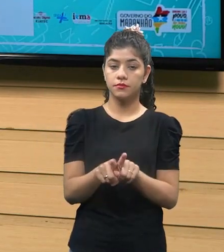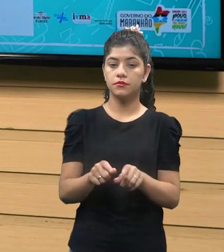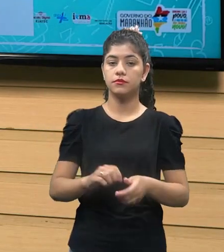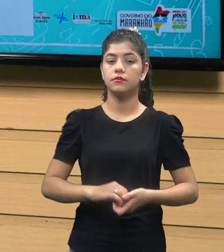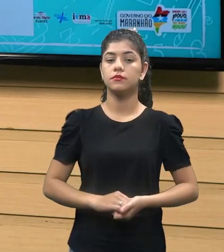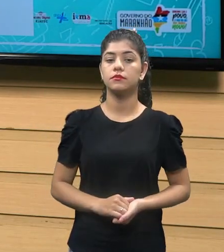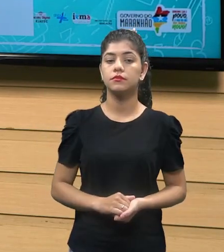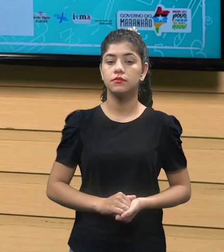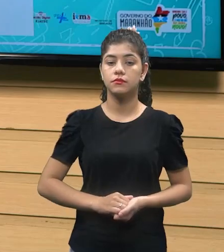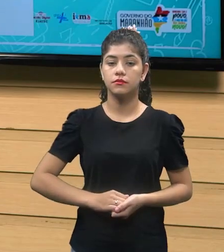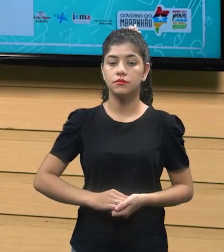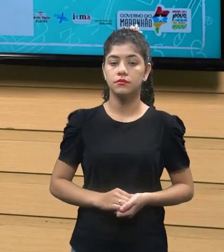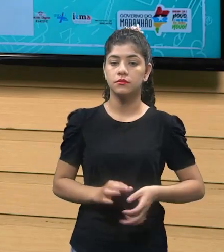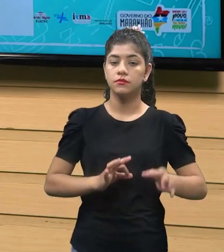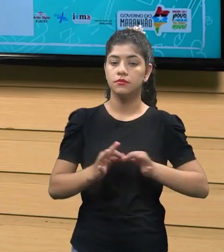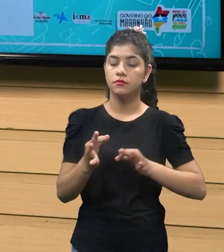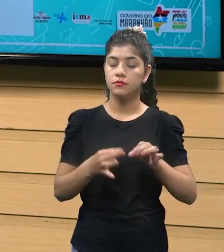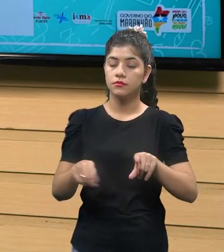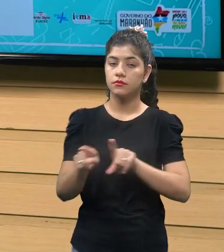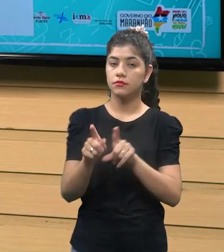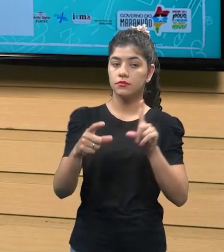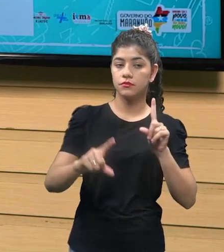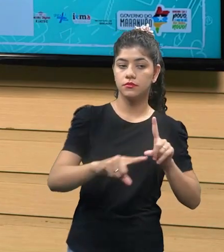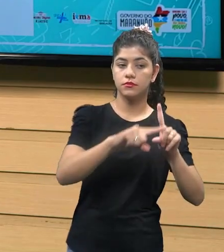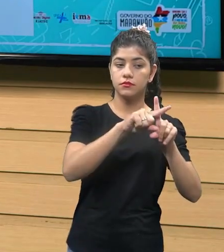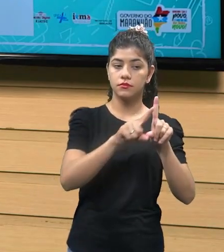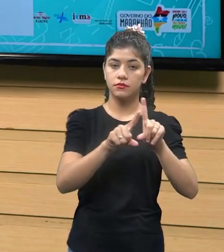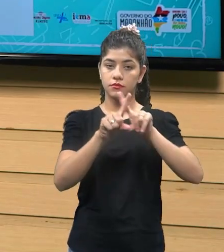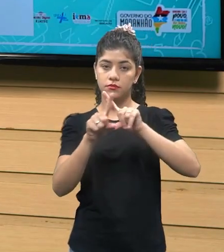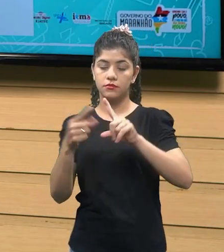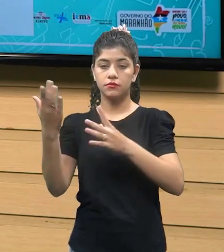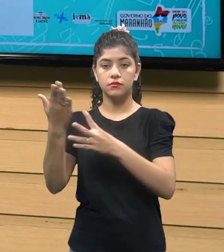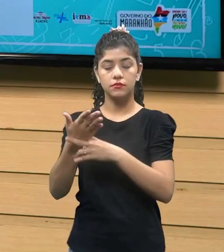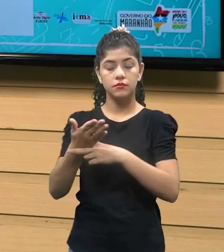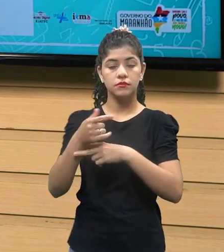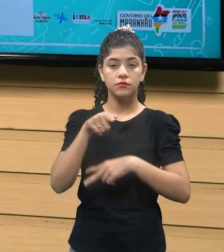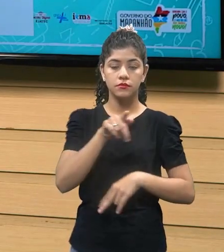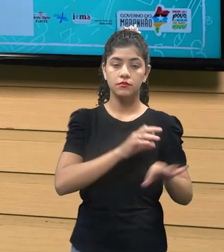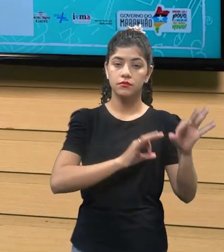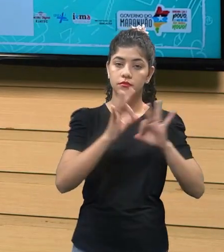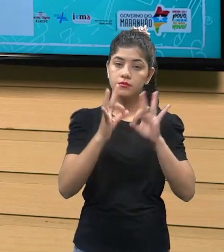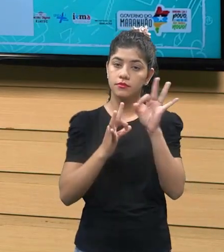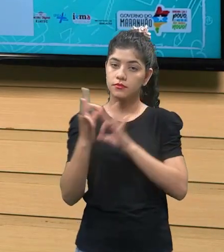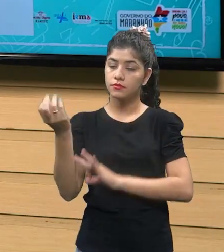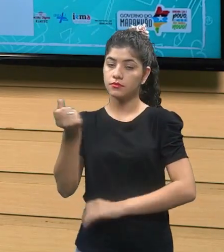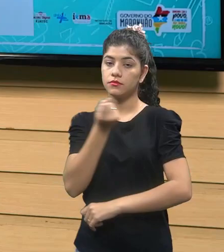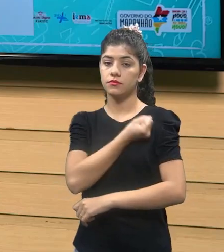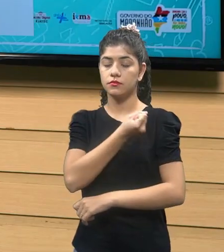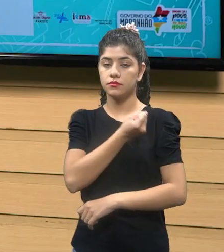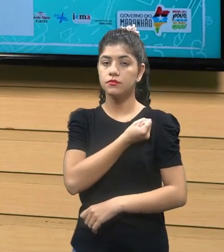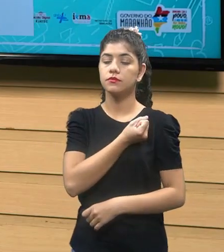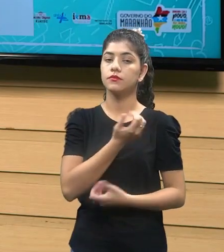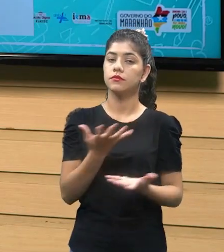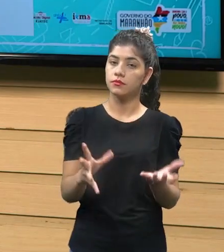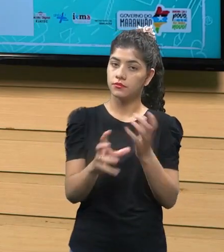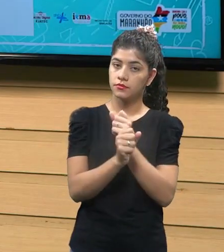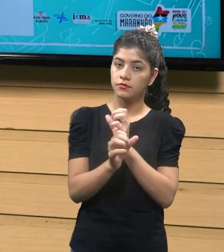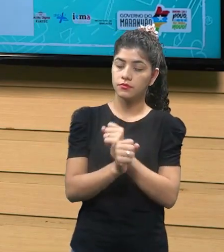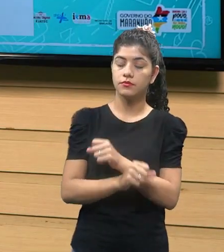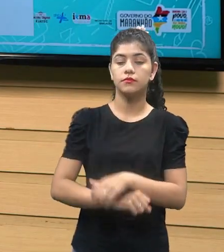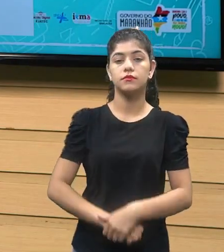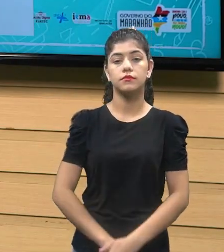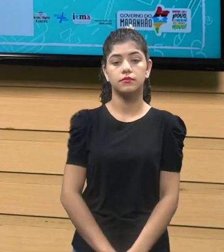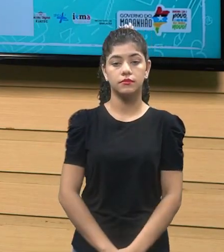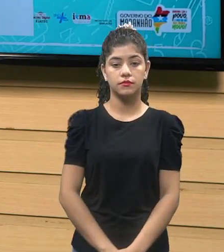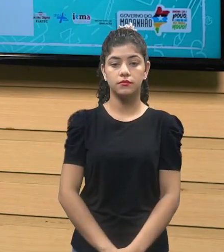que a gente chama de algoritmo da multiplicação, algoritmo da divisão, quando você organiza os números para fazer a operação, no